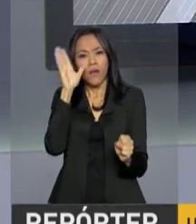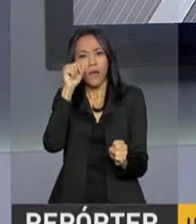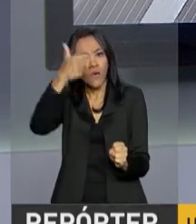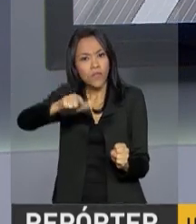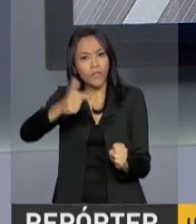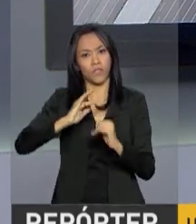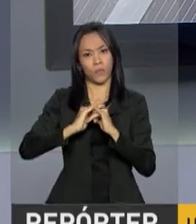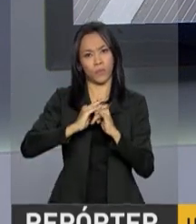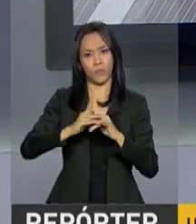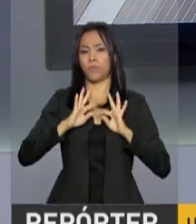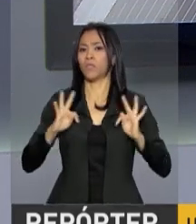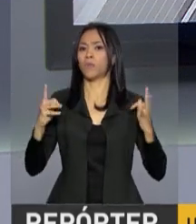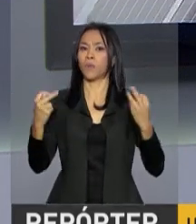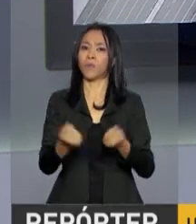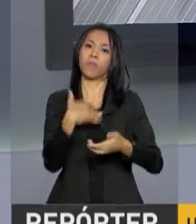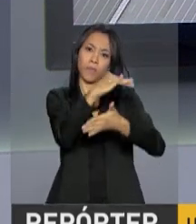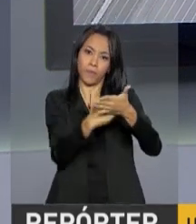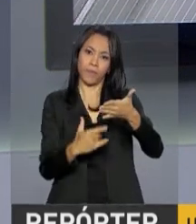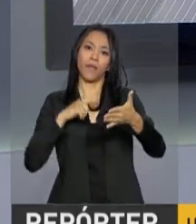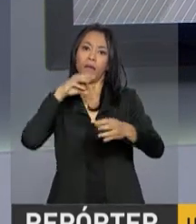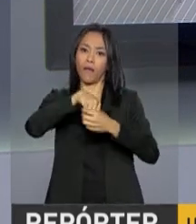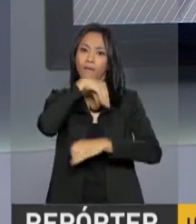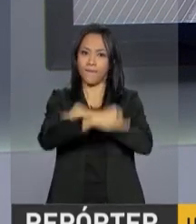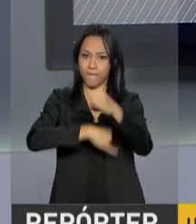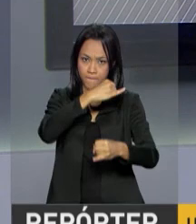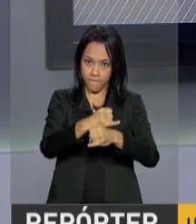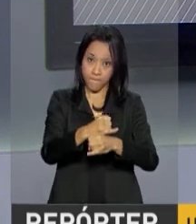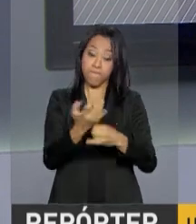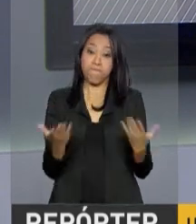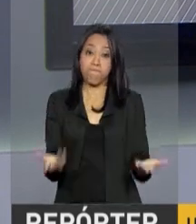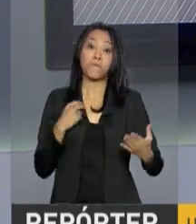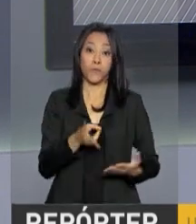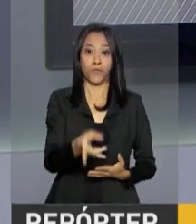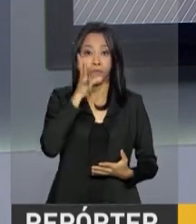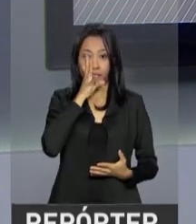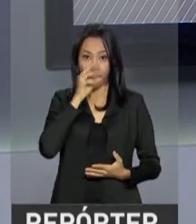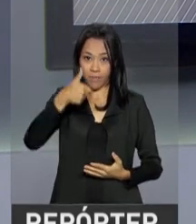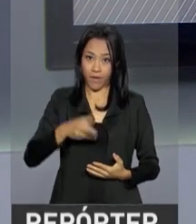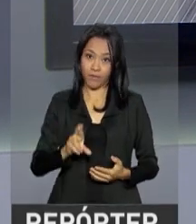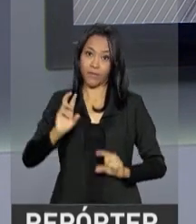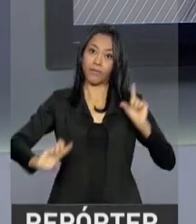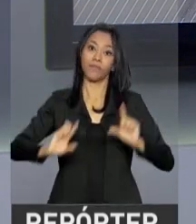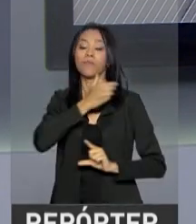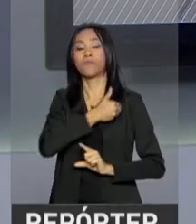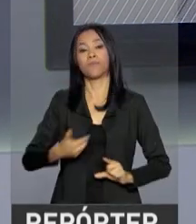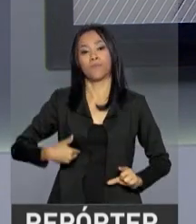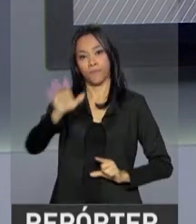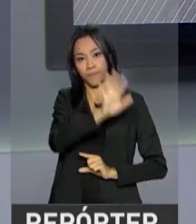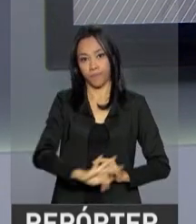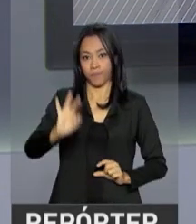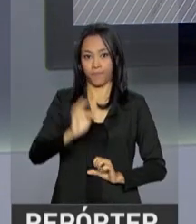no youtube e toda a nossa programação também está na página da nbr na internet continue com a gente na nbr a tv do governo